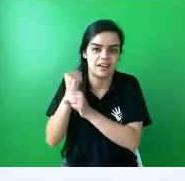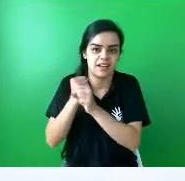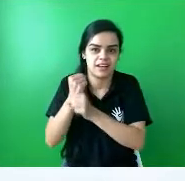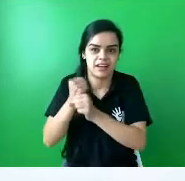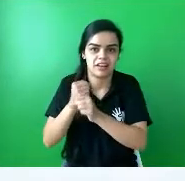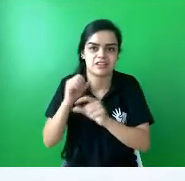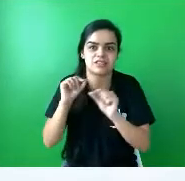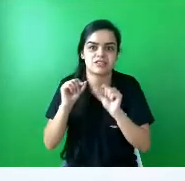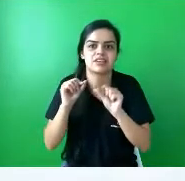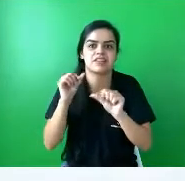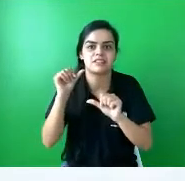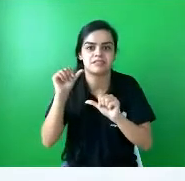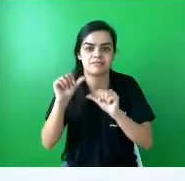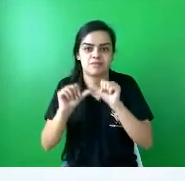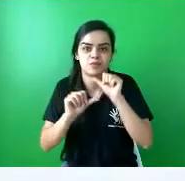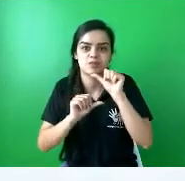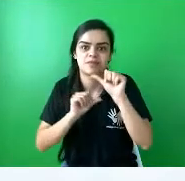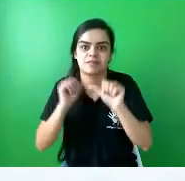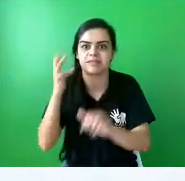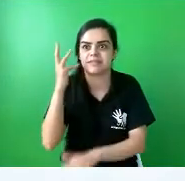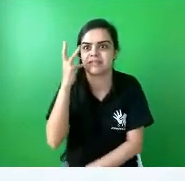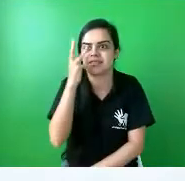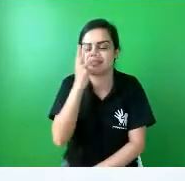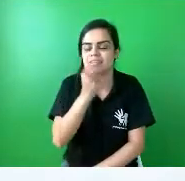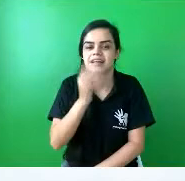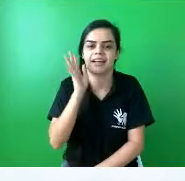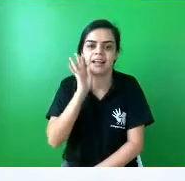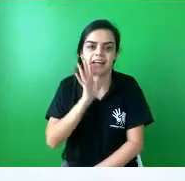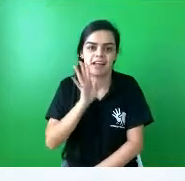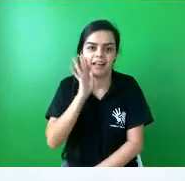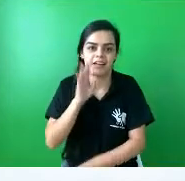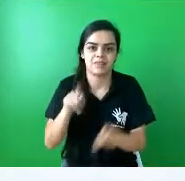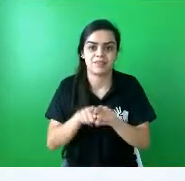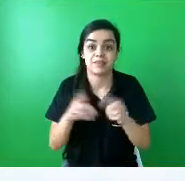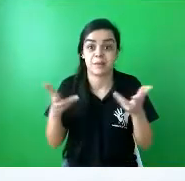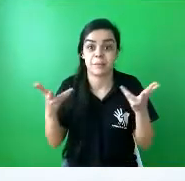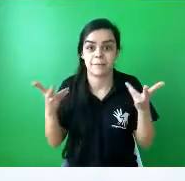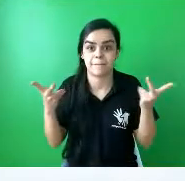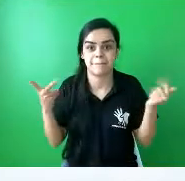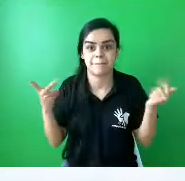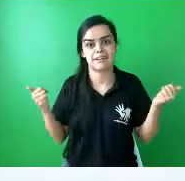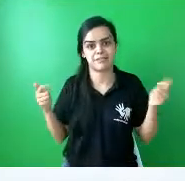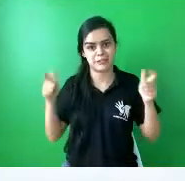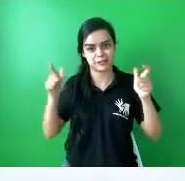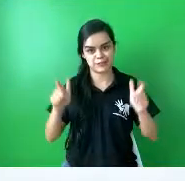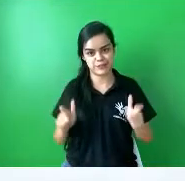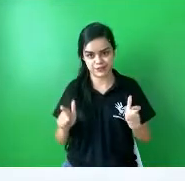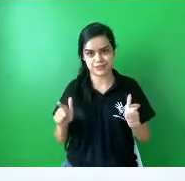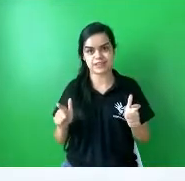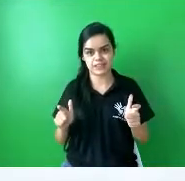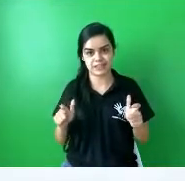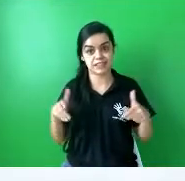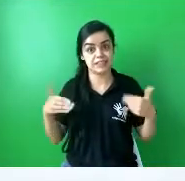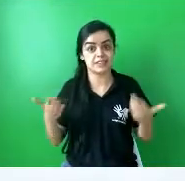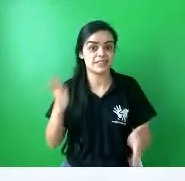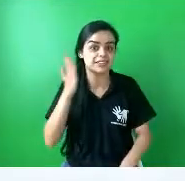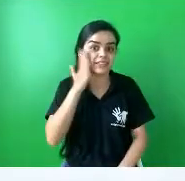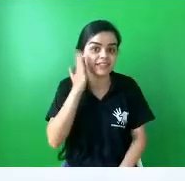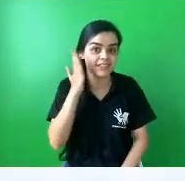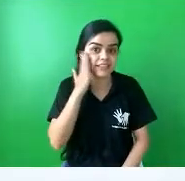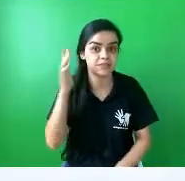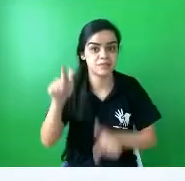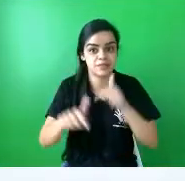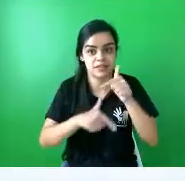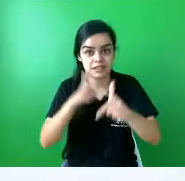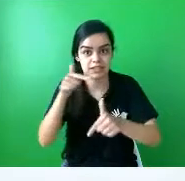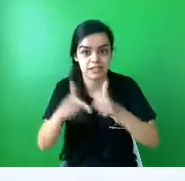por várias revitalizações. Está maravilhoso aquele espaço. Então, a gente sabe o quanto o trabalhador